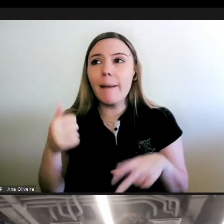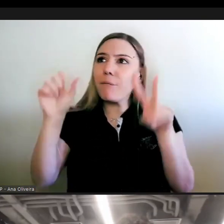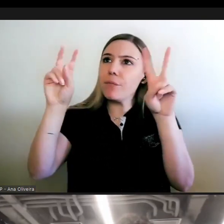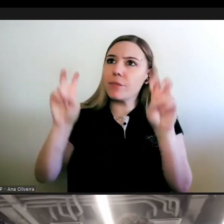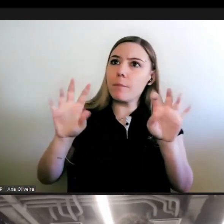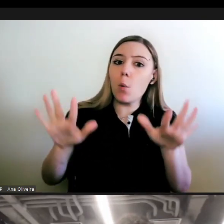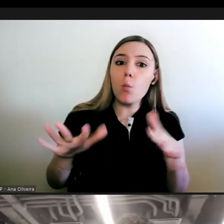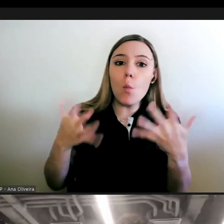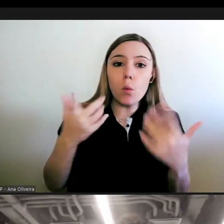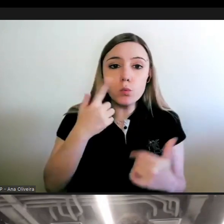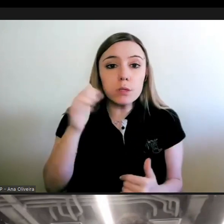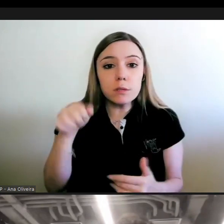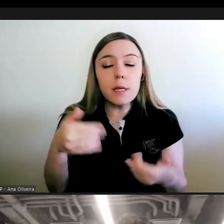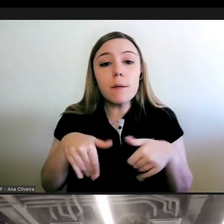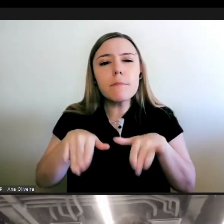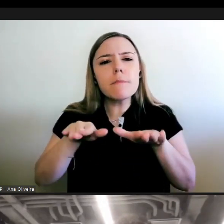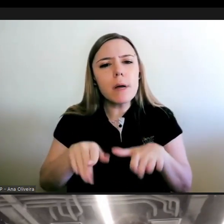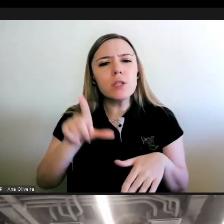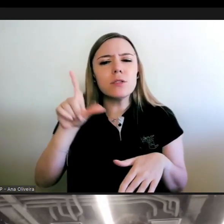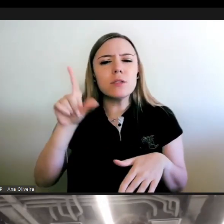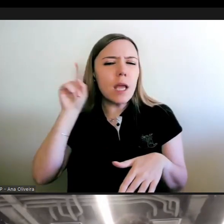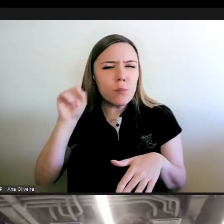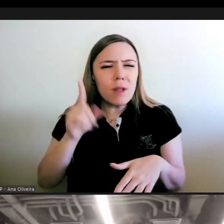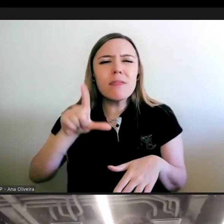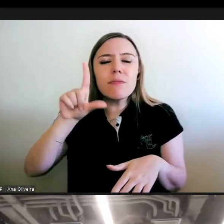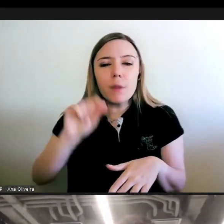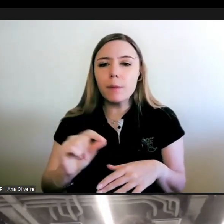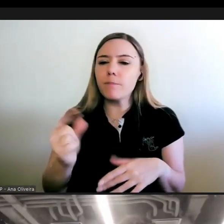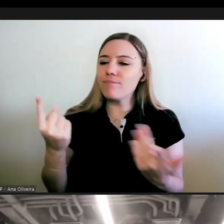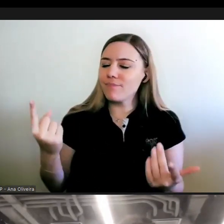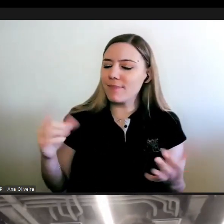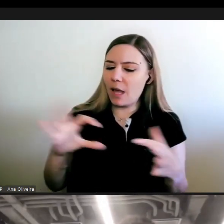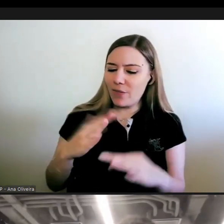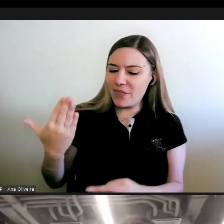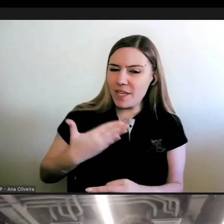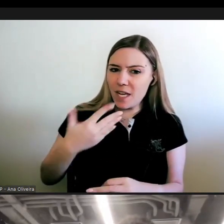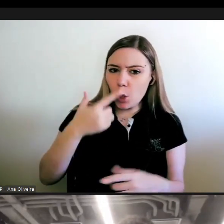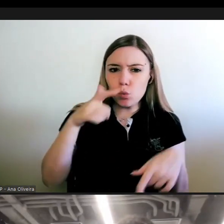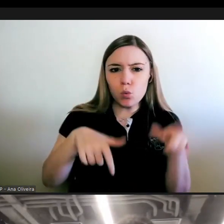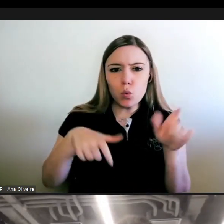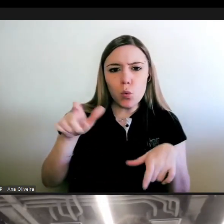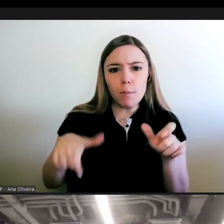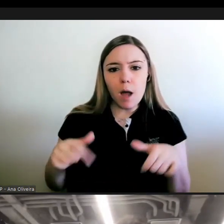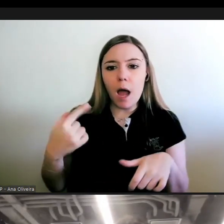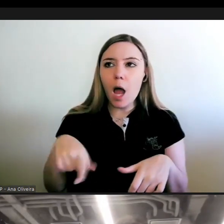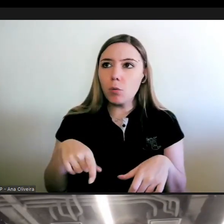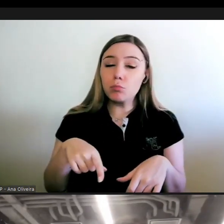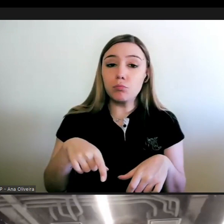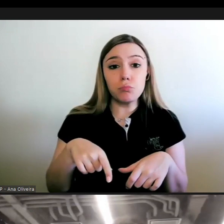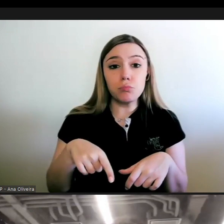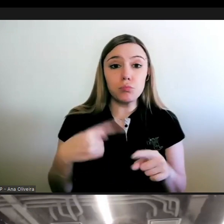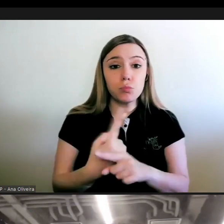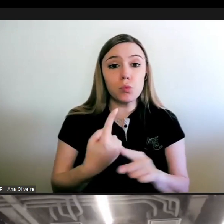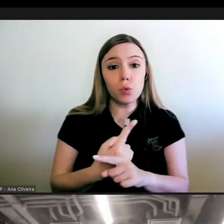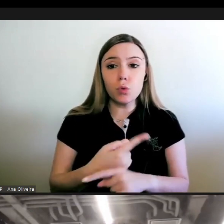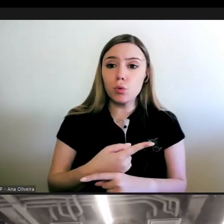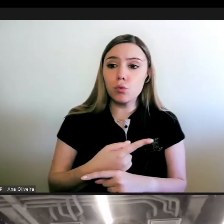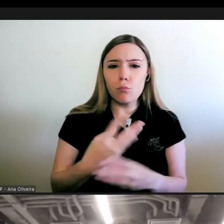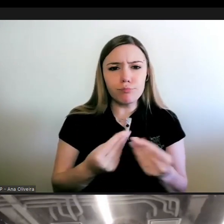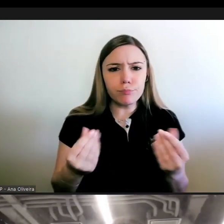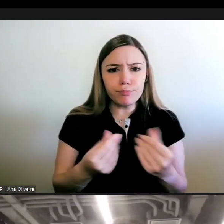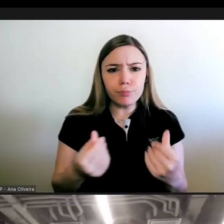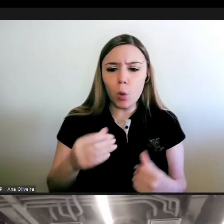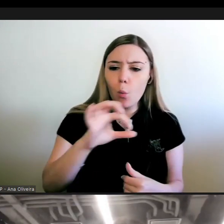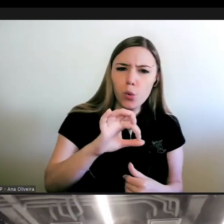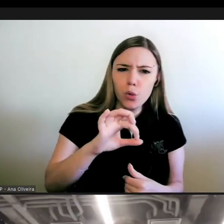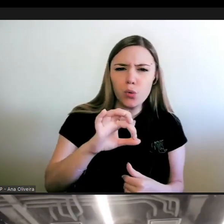falar, sabermos também que de direitos humanos têm 8 ou 9 instrumentos que todos nós e